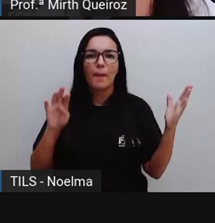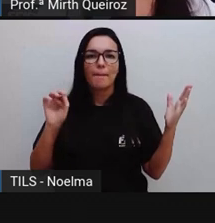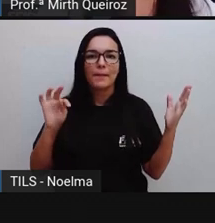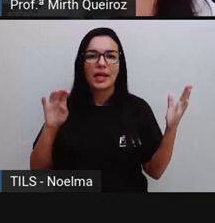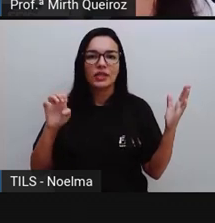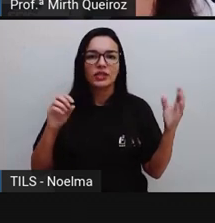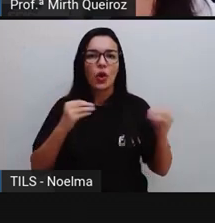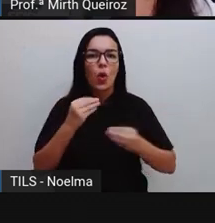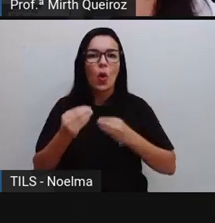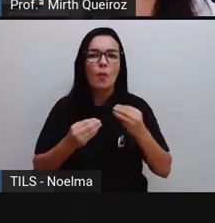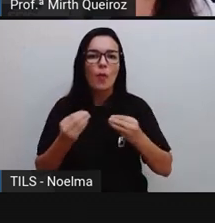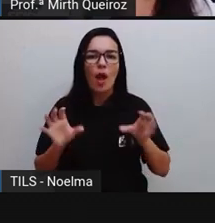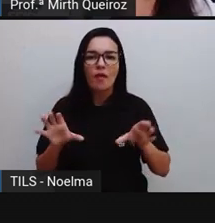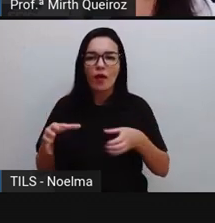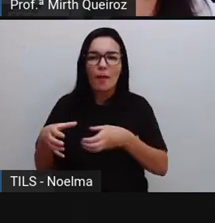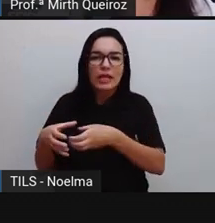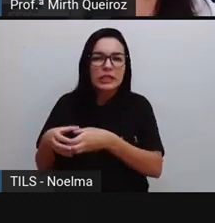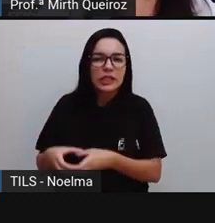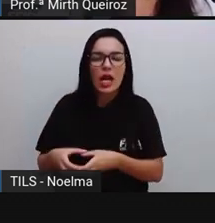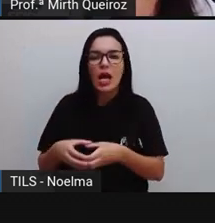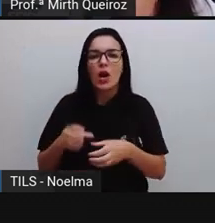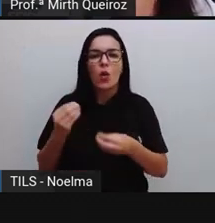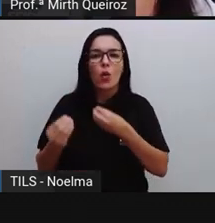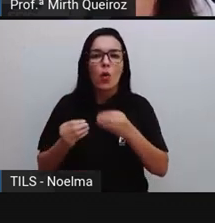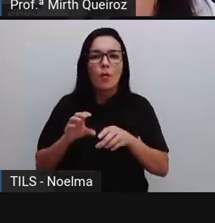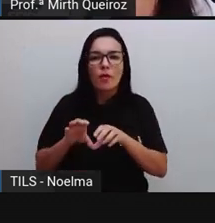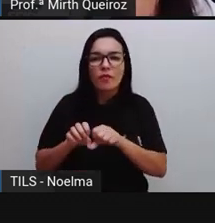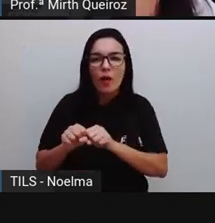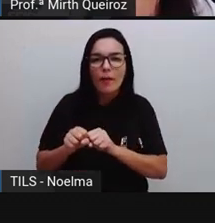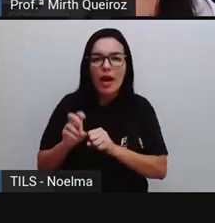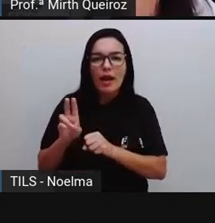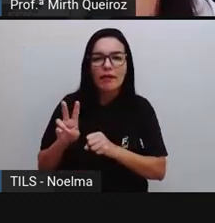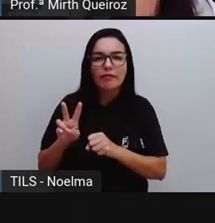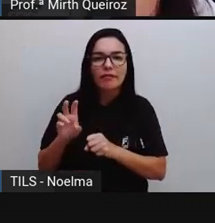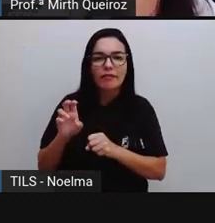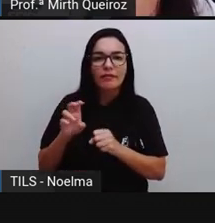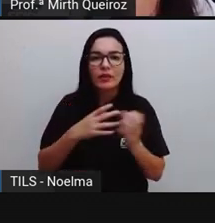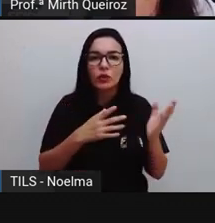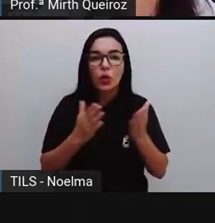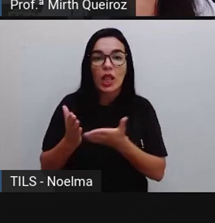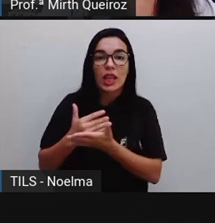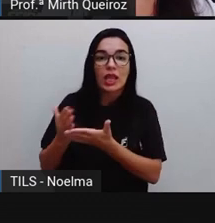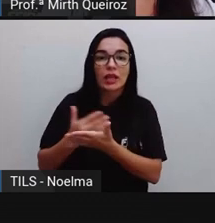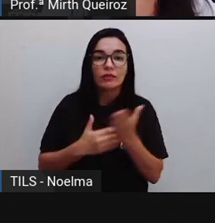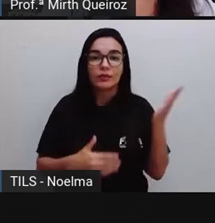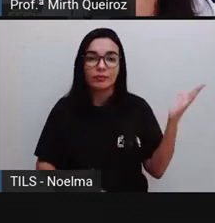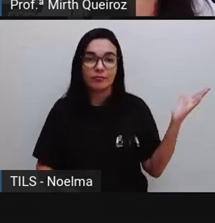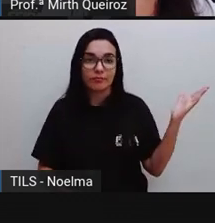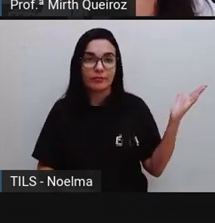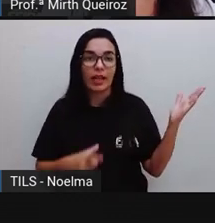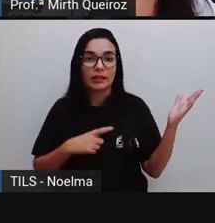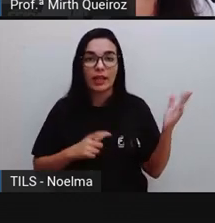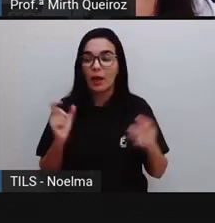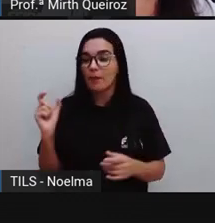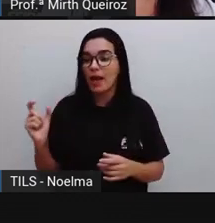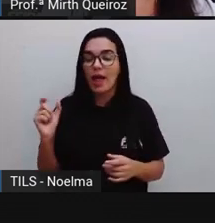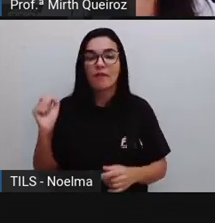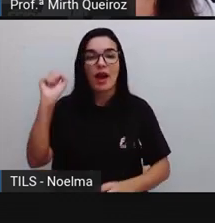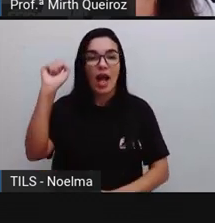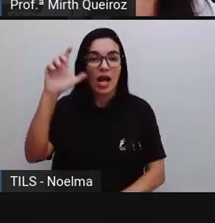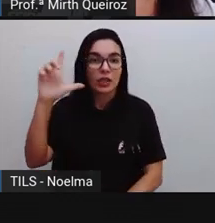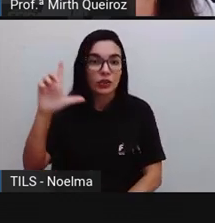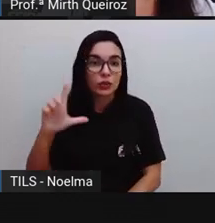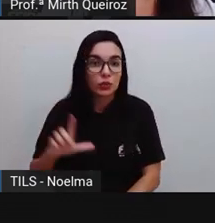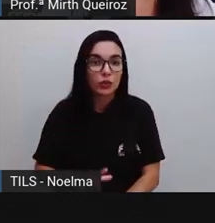é que é a formação desse verbete de livro? Olha só, nós temos aí a palavra de entrada, né? A entrada aí que seria